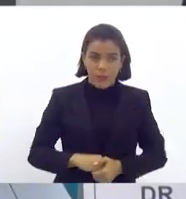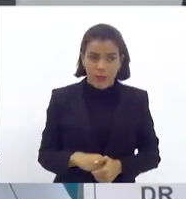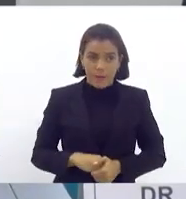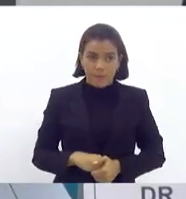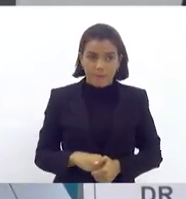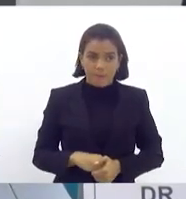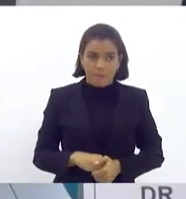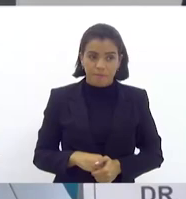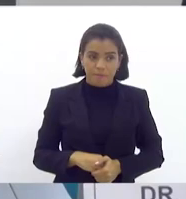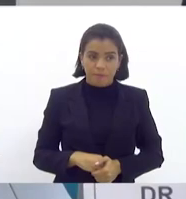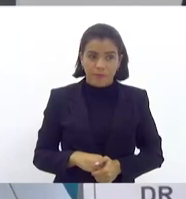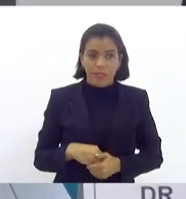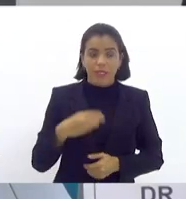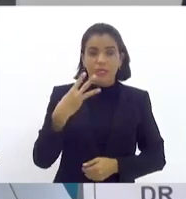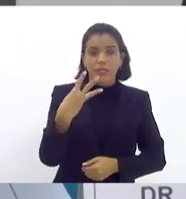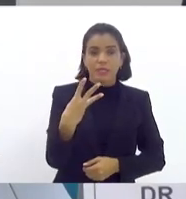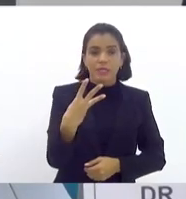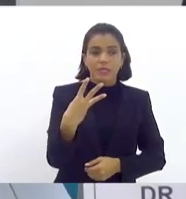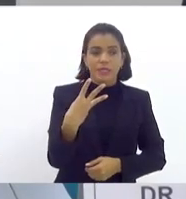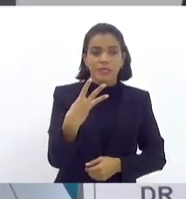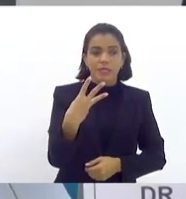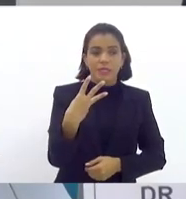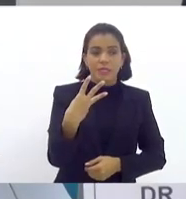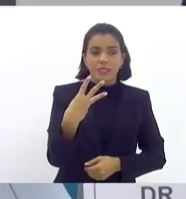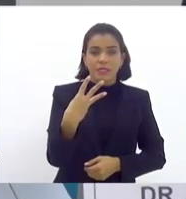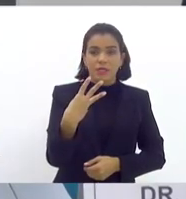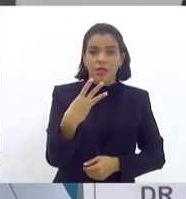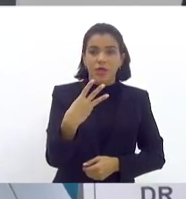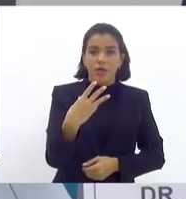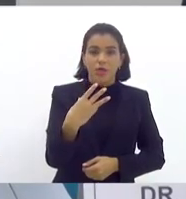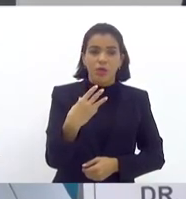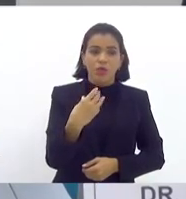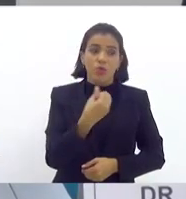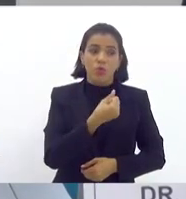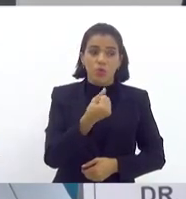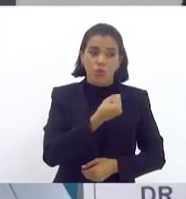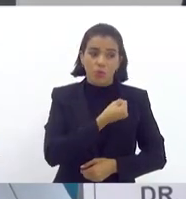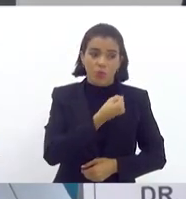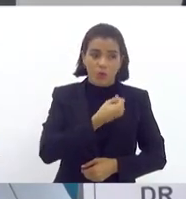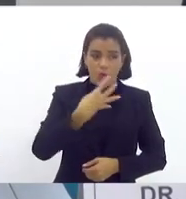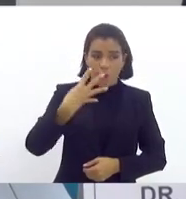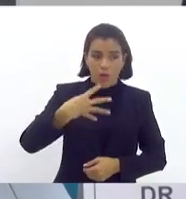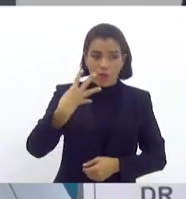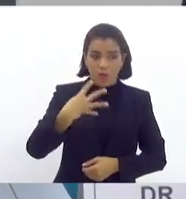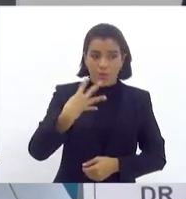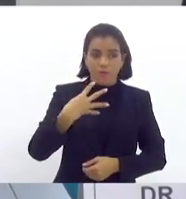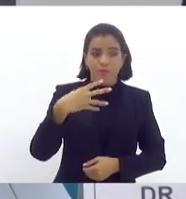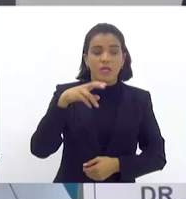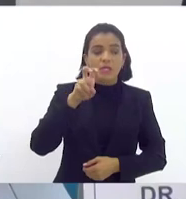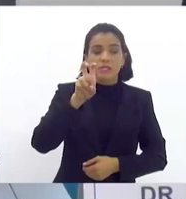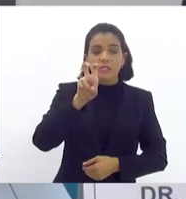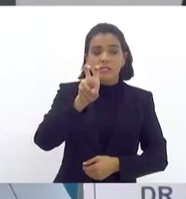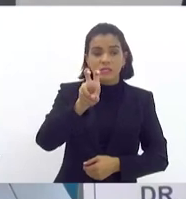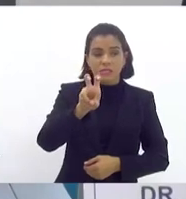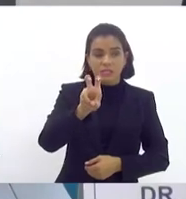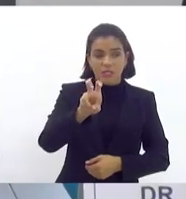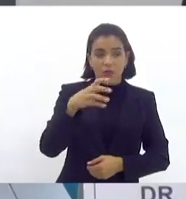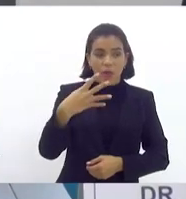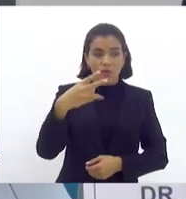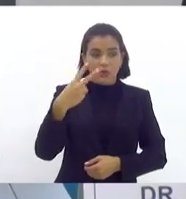É o PL 4 ou 5? É o projeto 4 da pauta. O projeto 4 da pauta é o